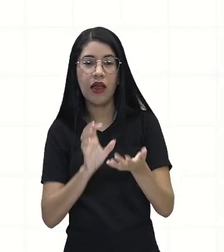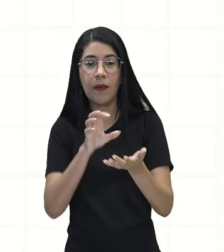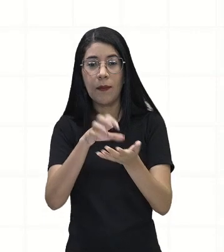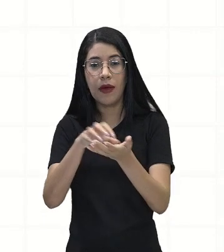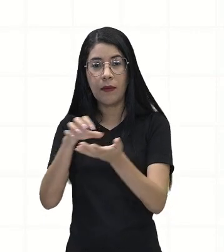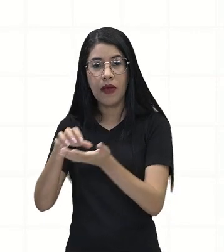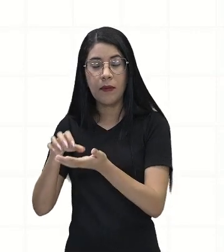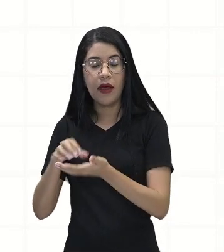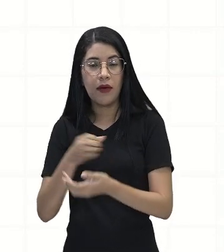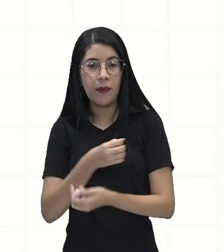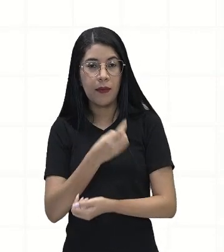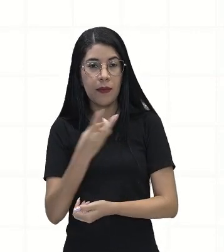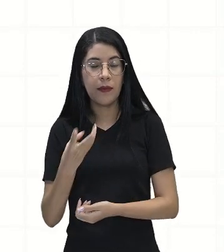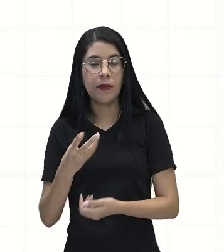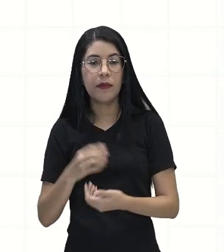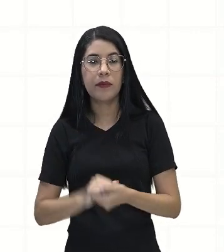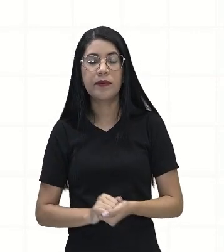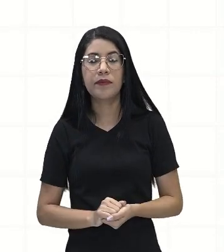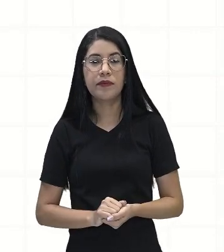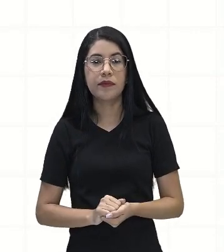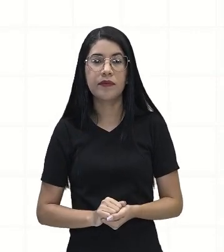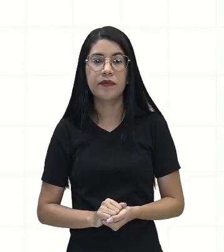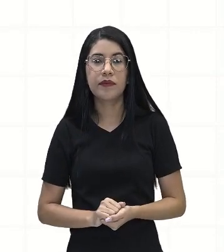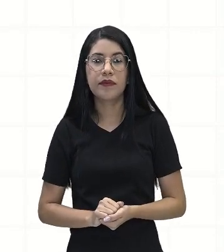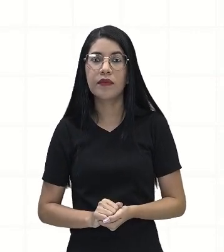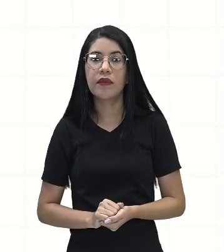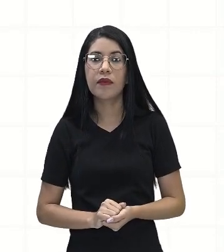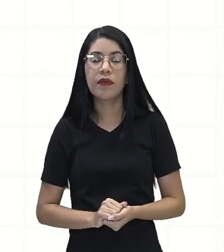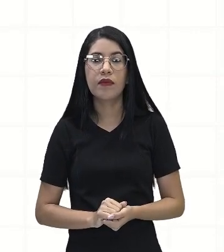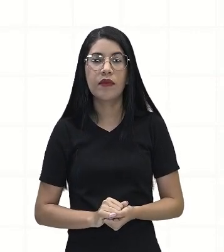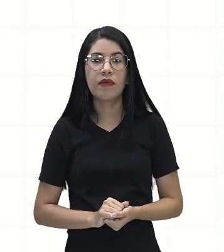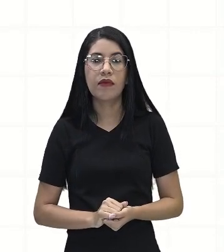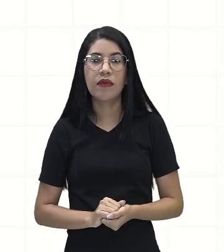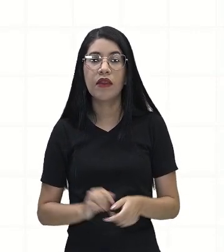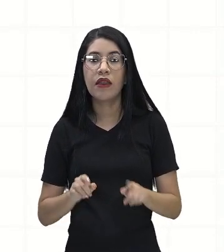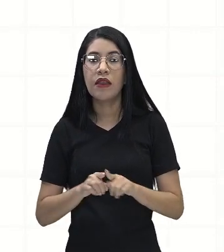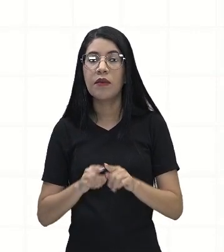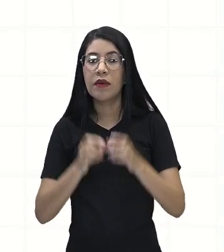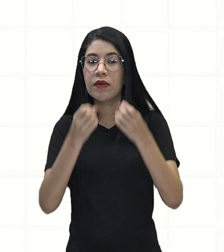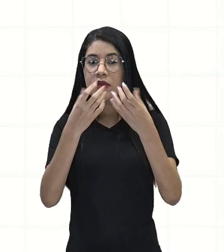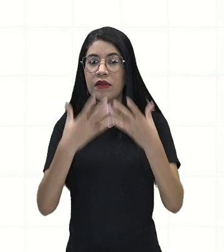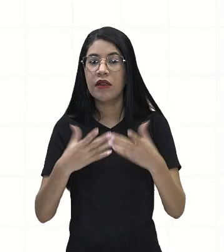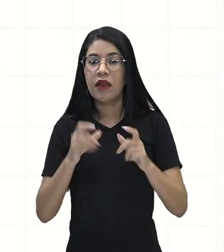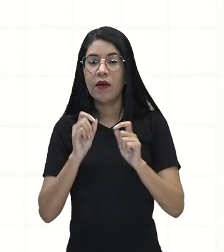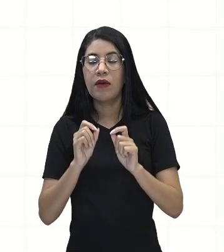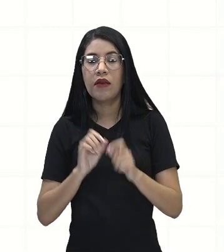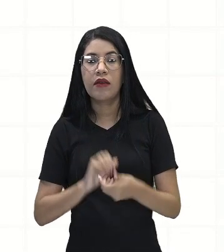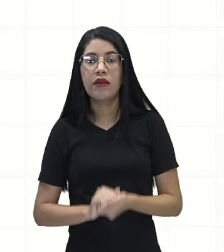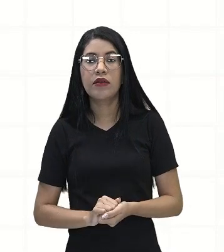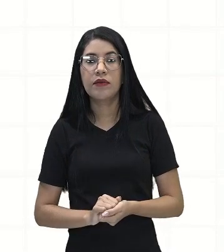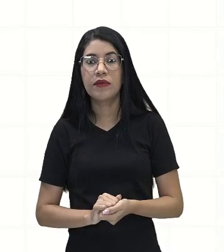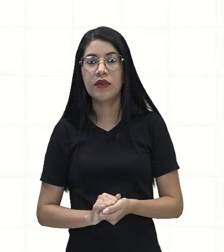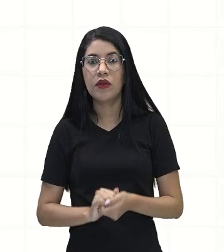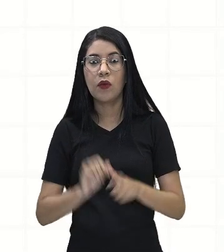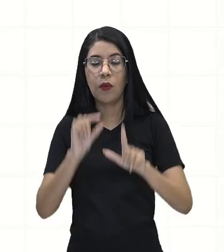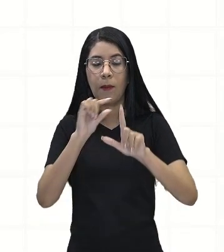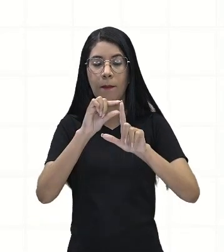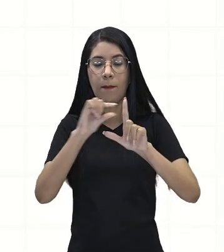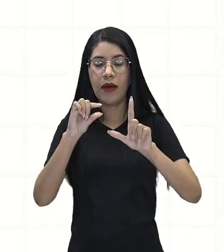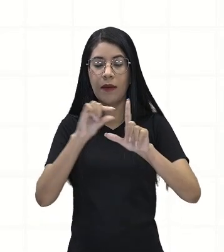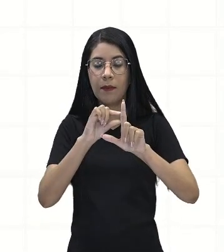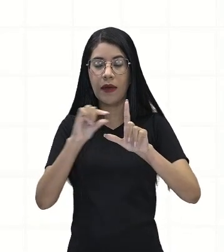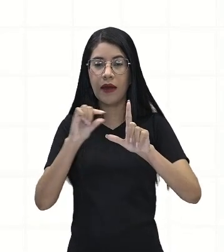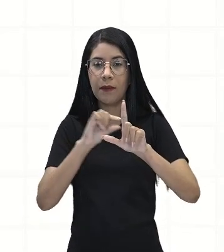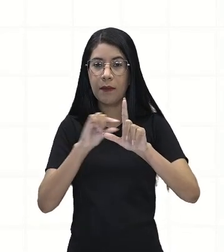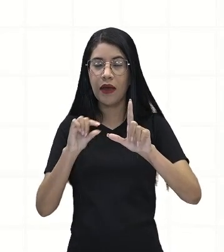já mostramos, já falamos um pouquinho sobre ele. E aí a gente vai falar sobre o gráfico de barras. O gráfico de barras, ele